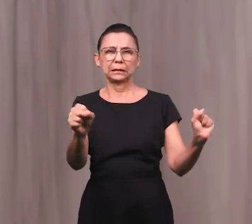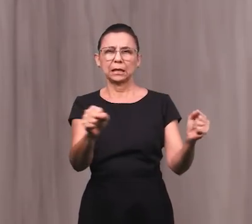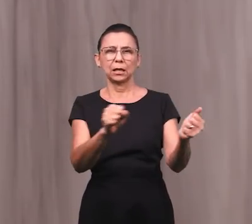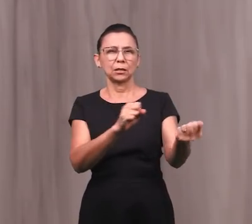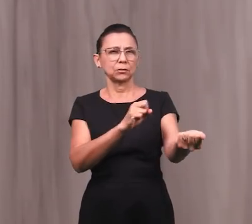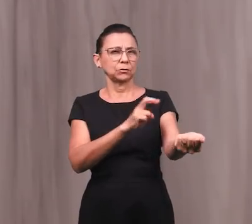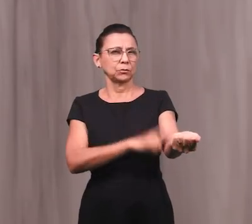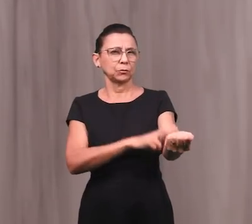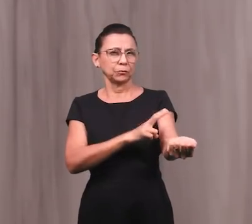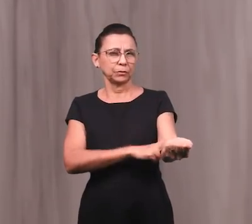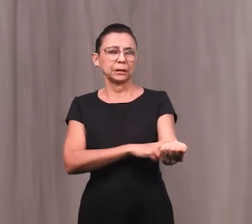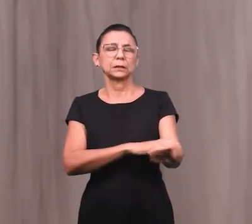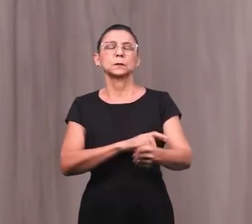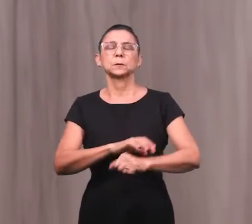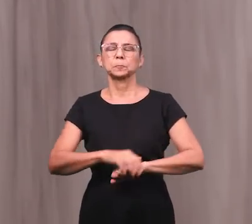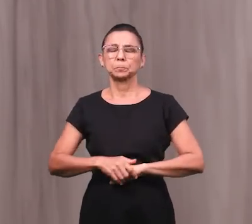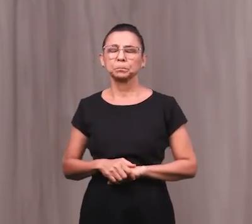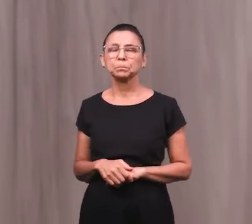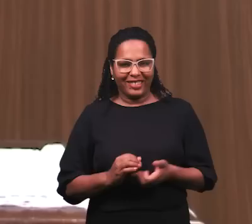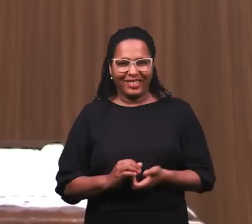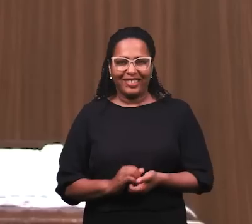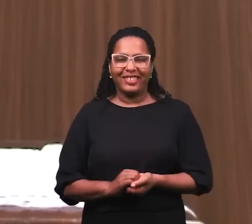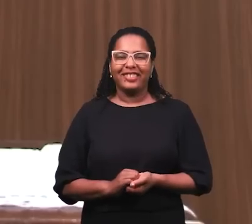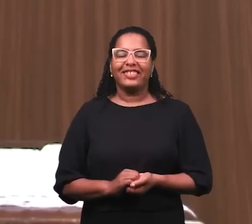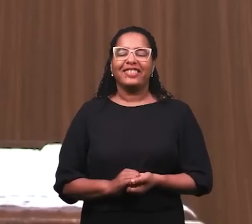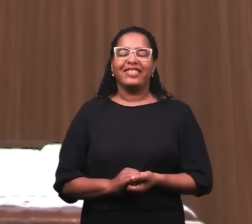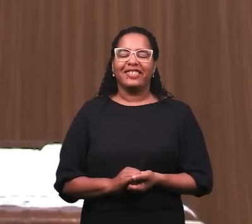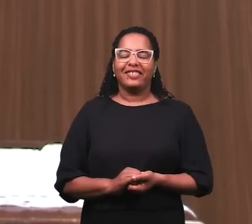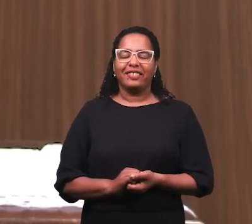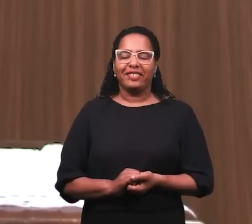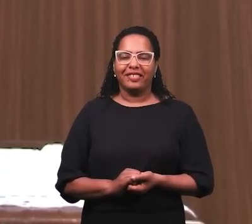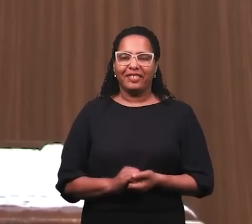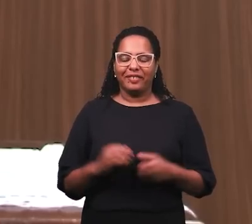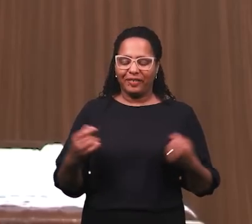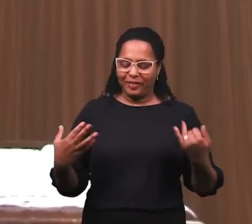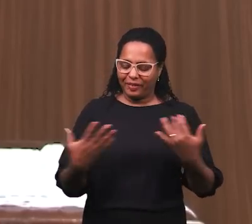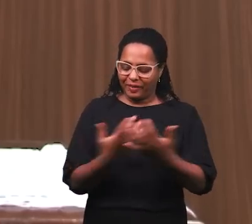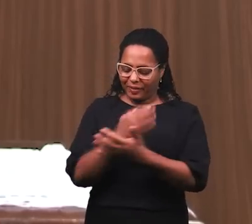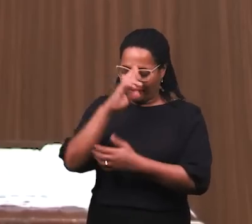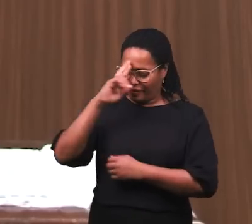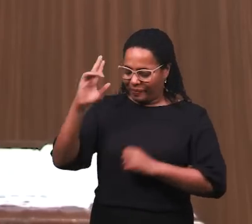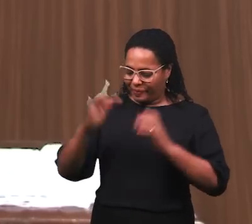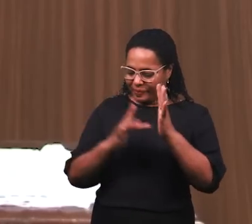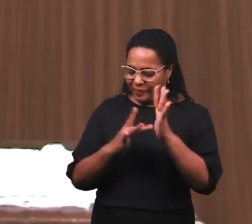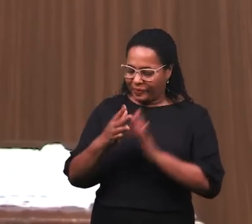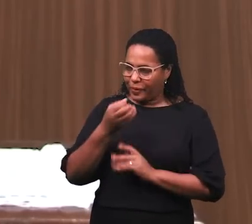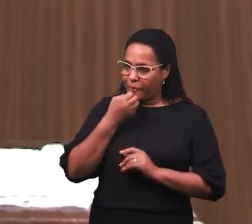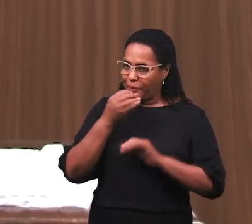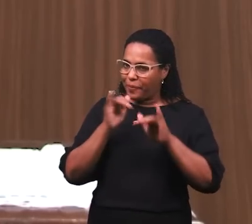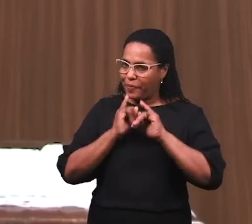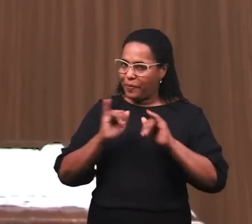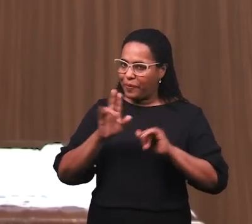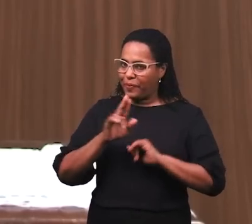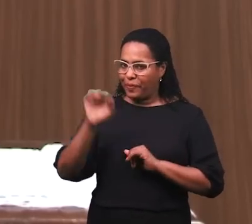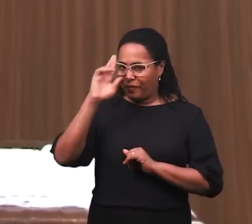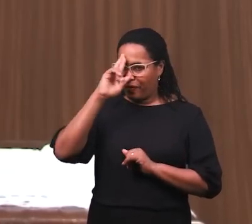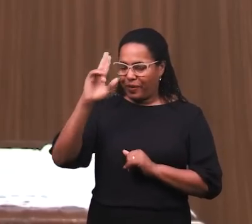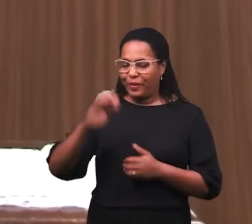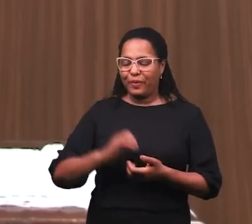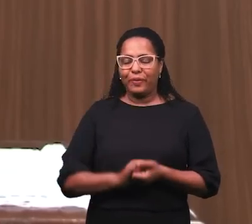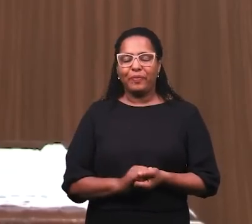dos vícios que tem lhe atormentado. Glória a Jesus. Bendito seja o nome do Senhor. Mais um louvor